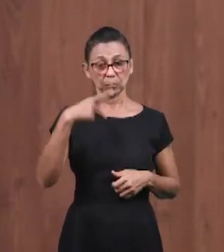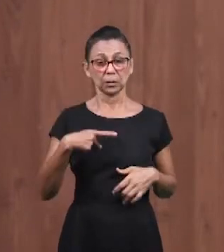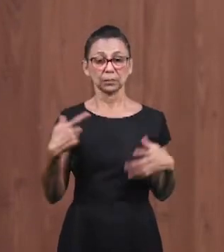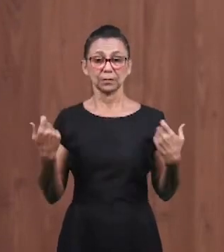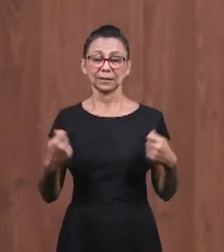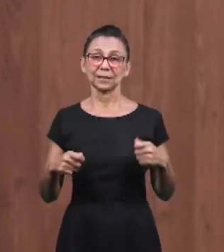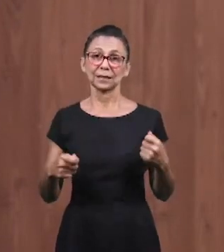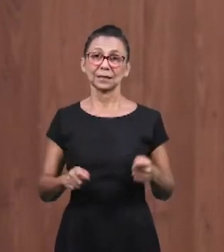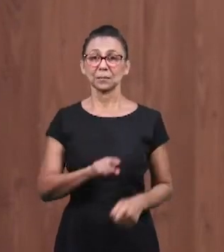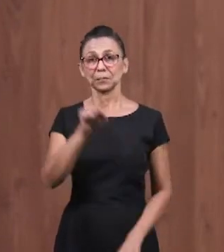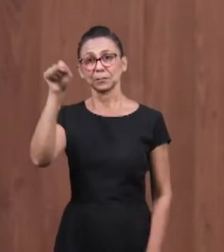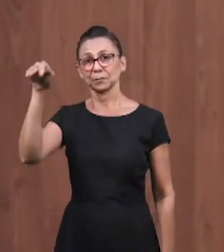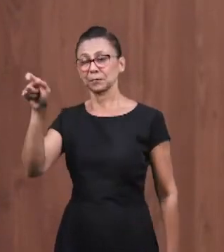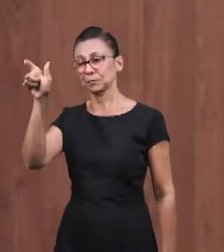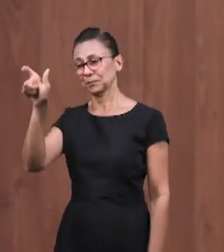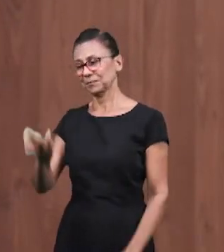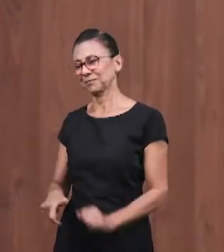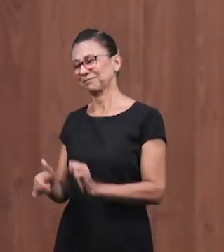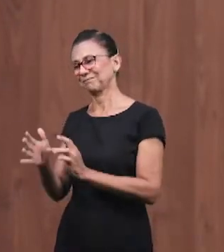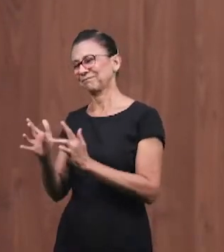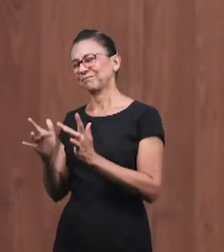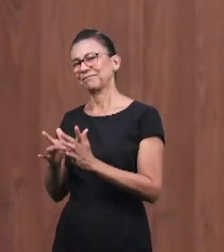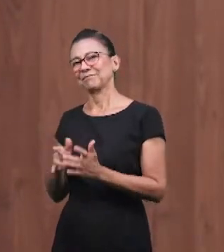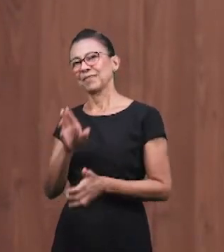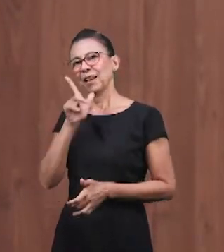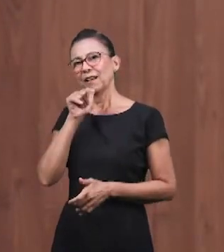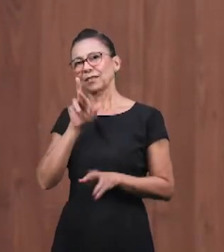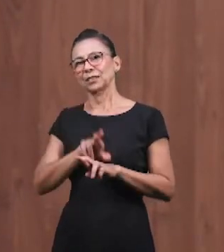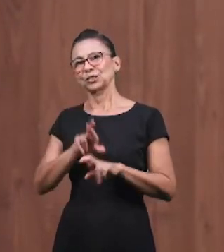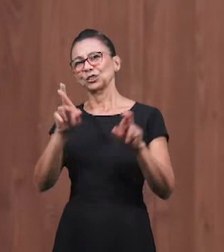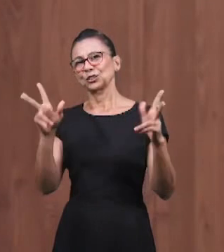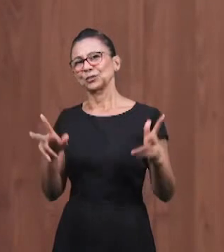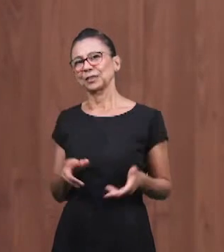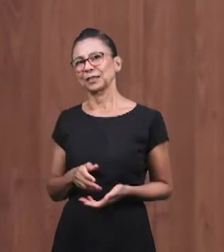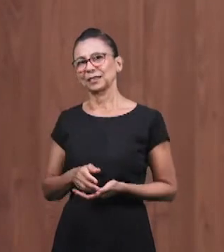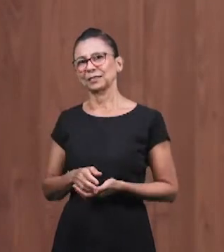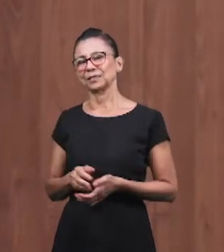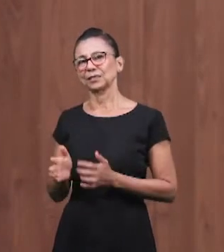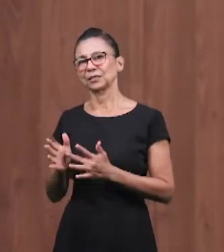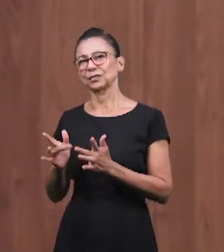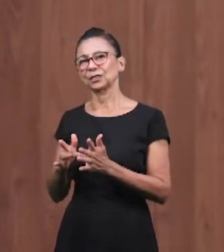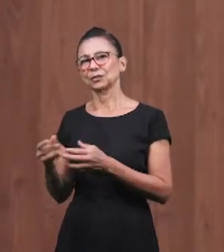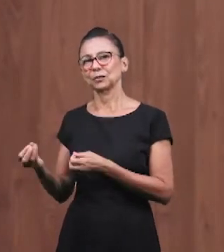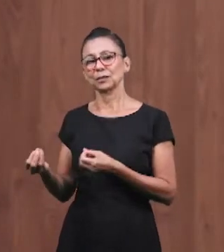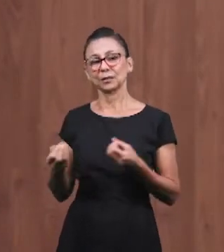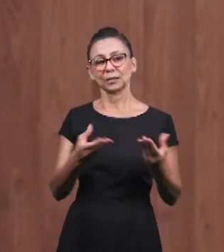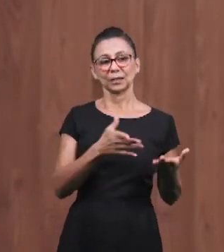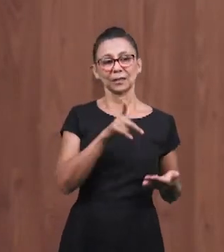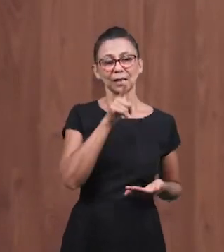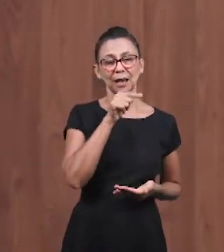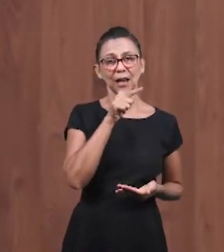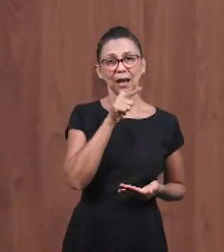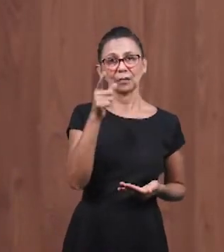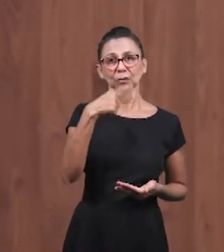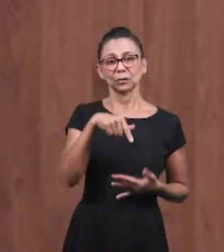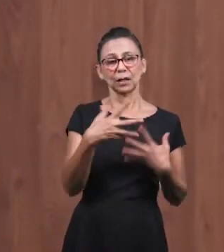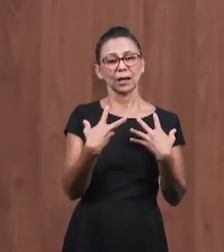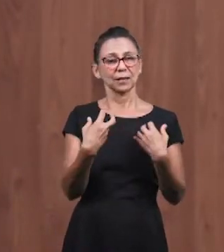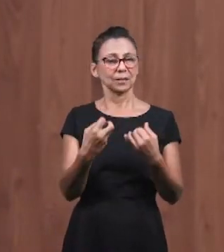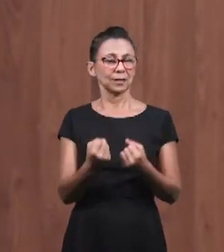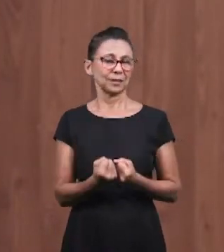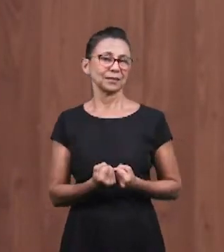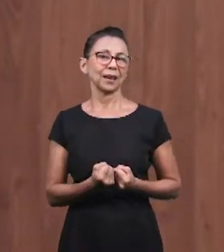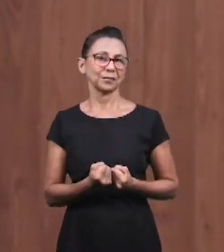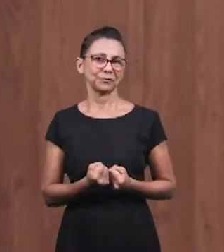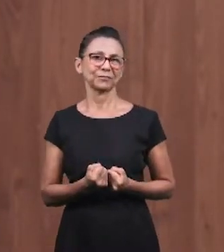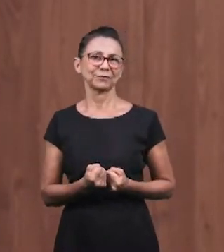necessário. Mas agora em Jesus a fonte é diferente, é ele quem dá a água e nós só temos a beber dessa água que o